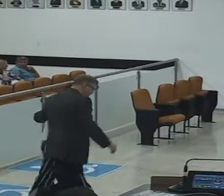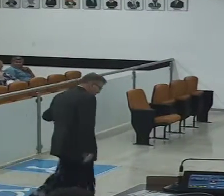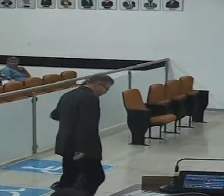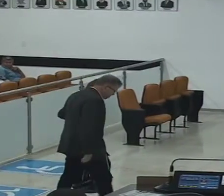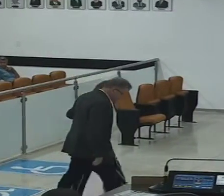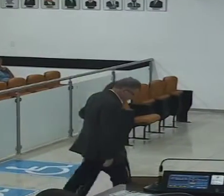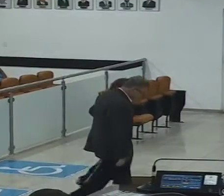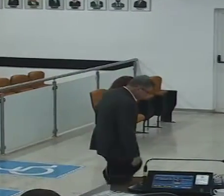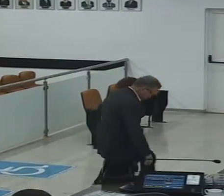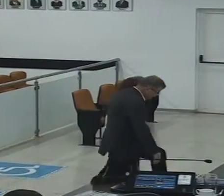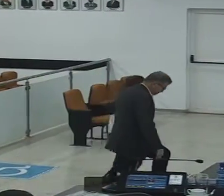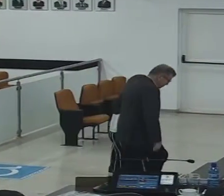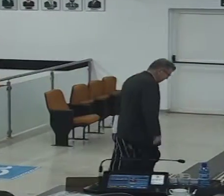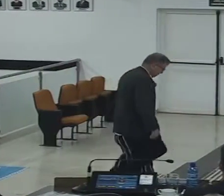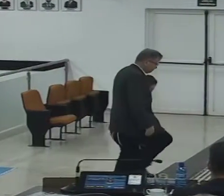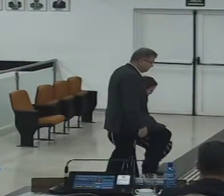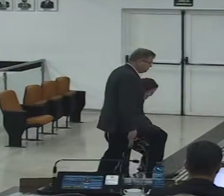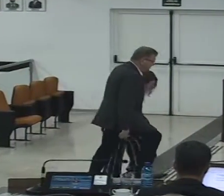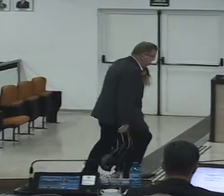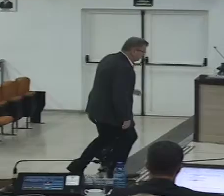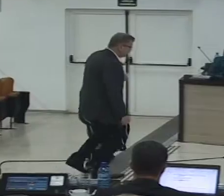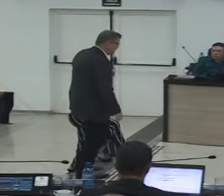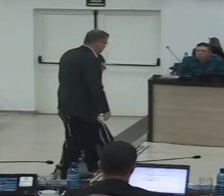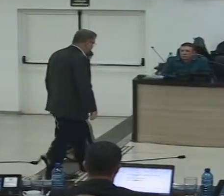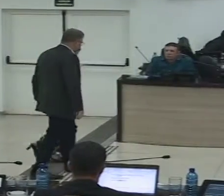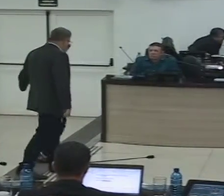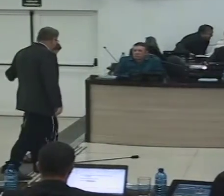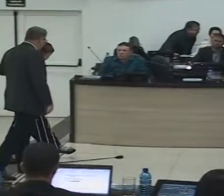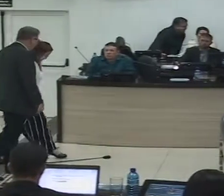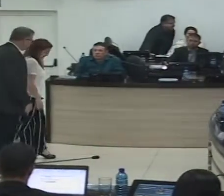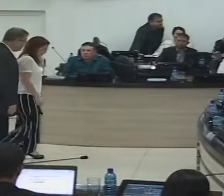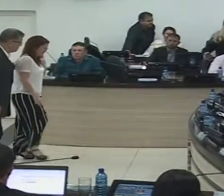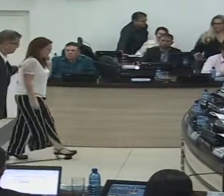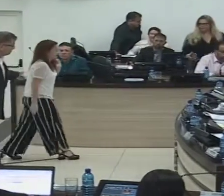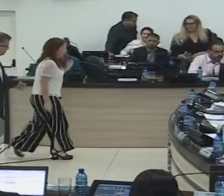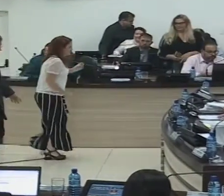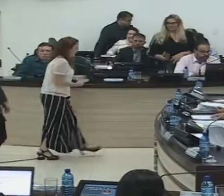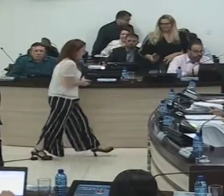e sobre o Dia Mundial da Doença de Alzheimer.